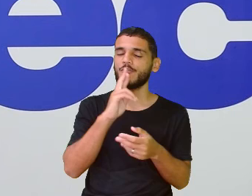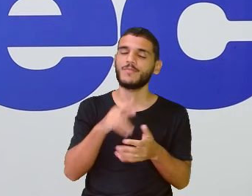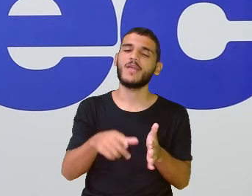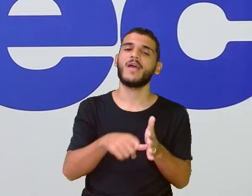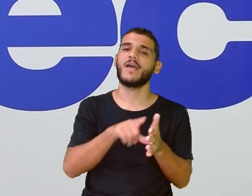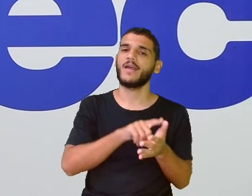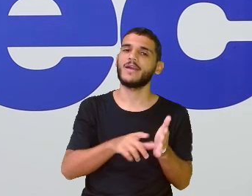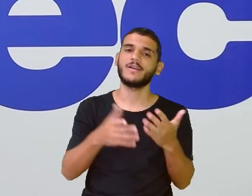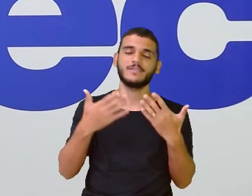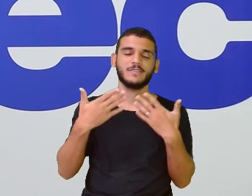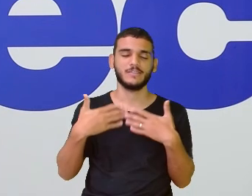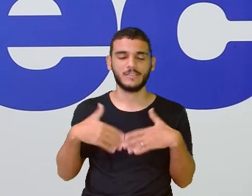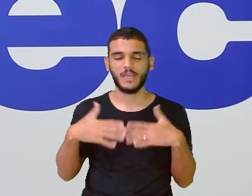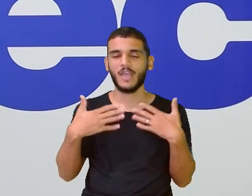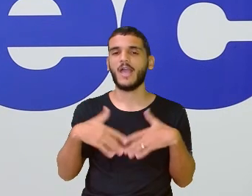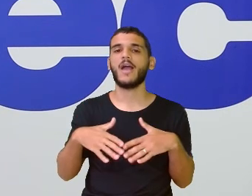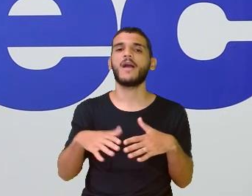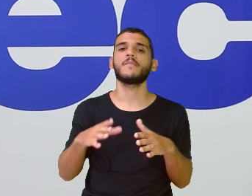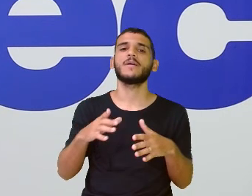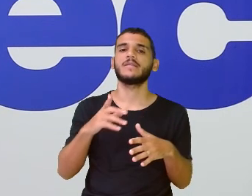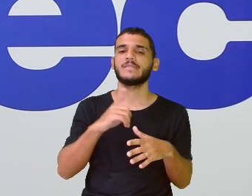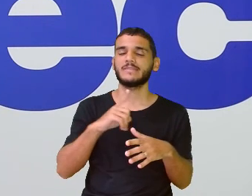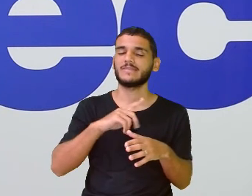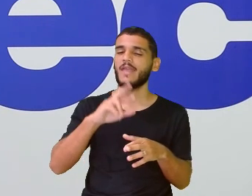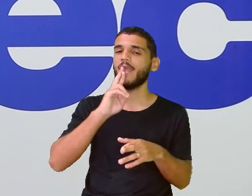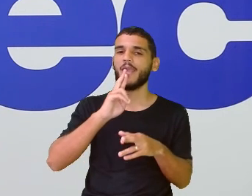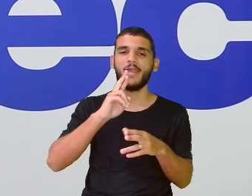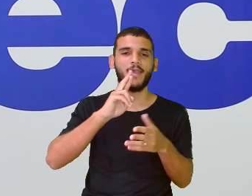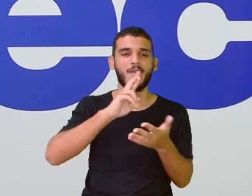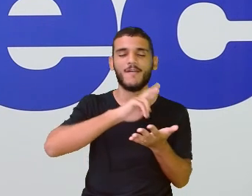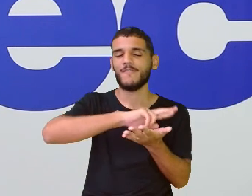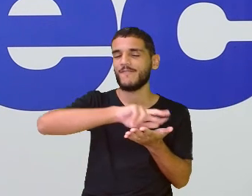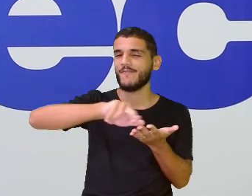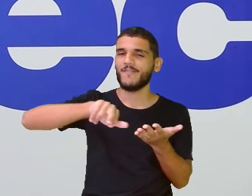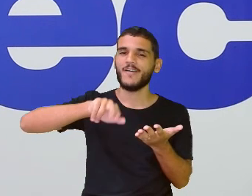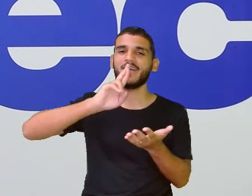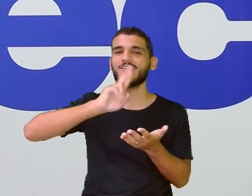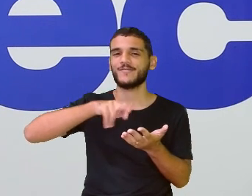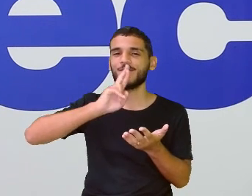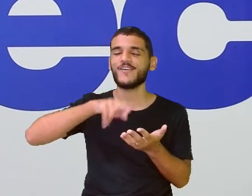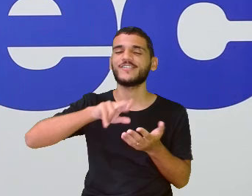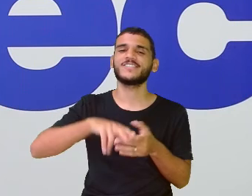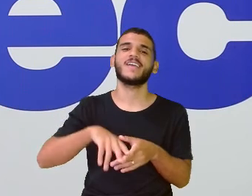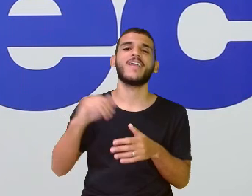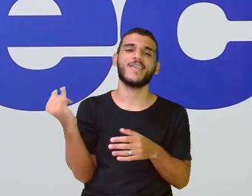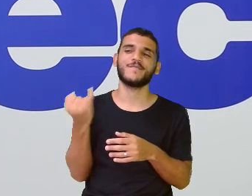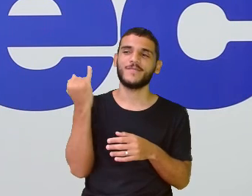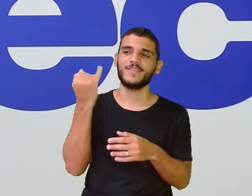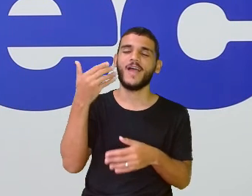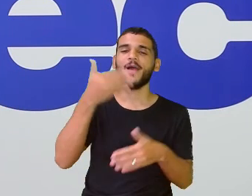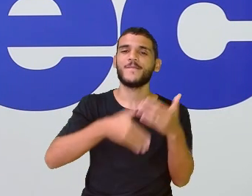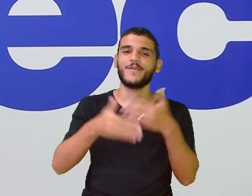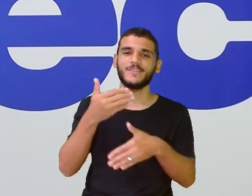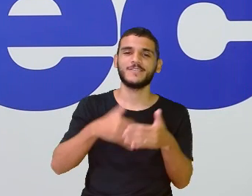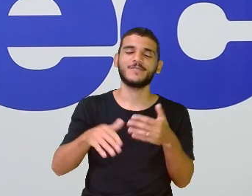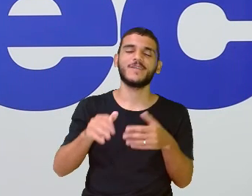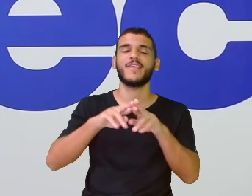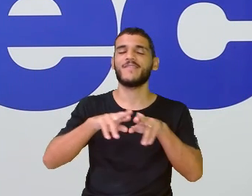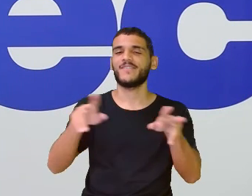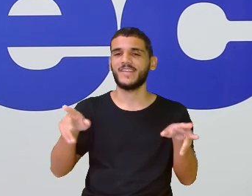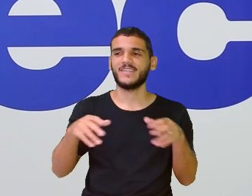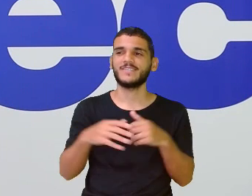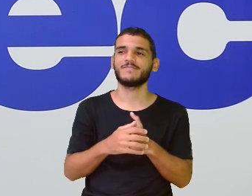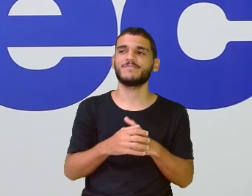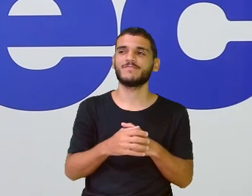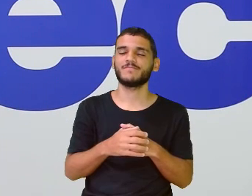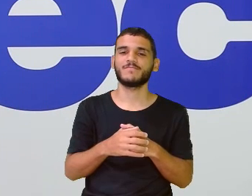né? Tá chegando um monte de resposta aqui ao mesmo tempo, mas estão respondendo. Isso aqui é importante. E a participação faz toda a diferença,